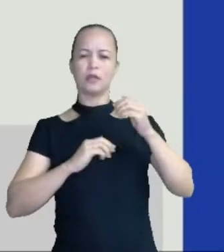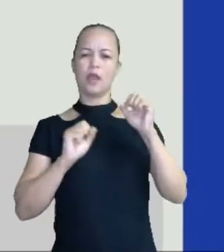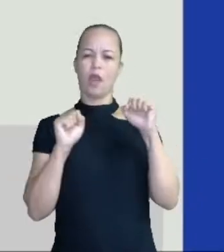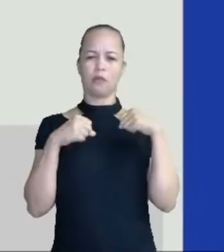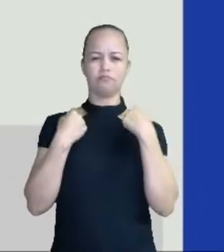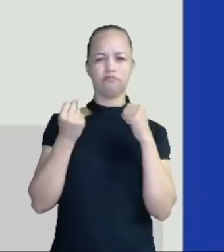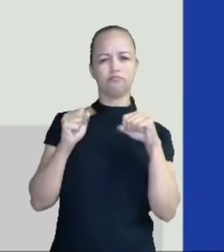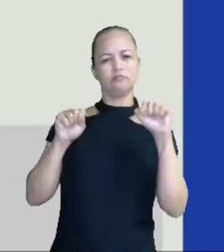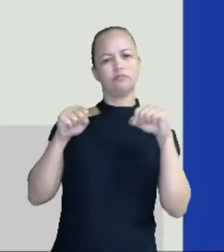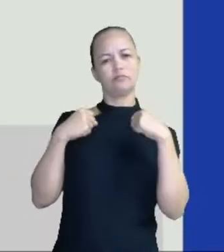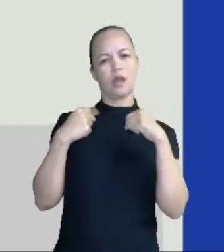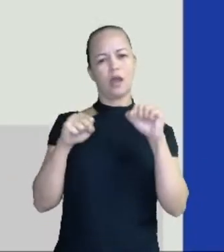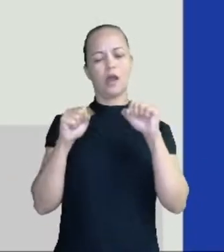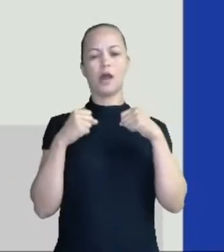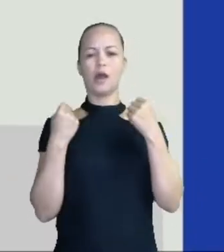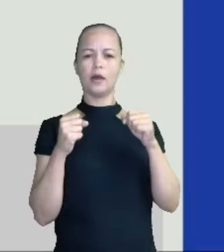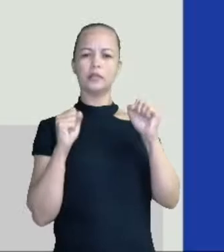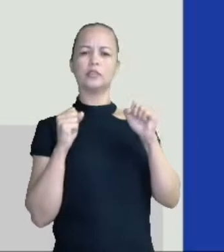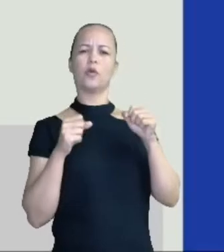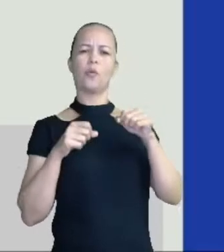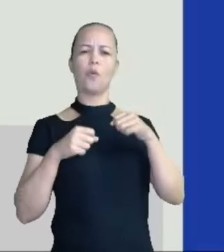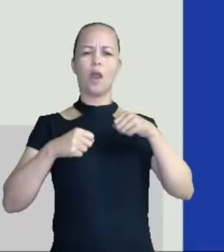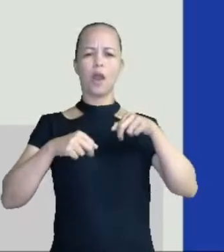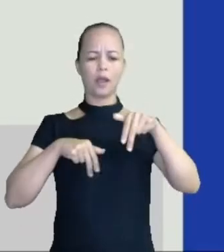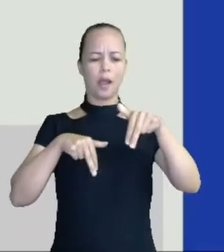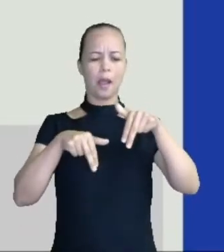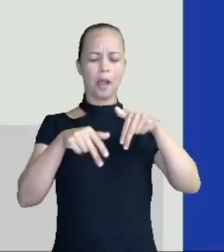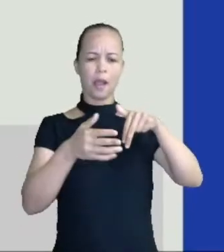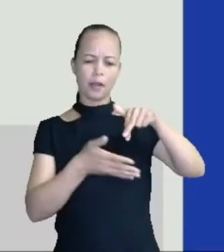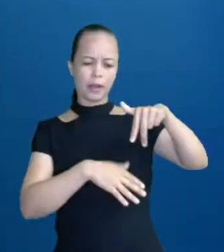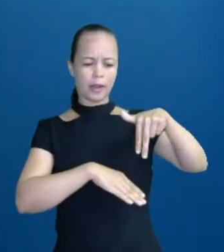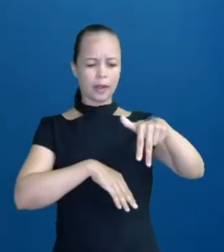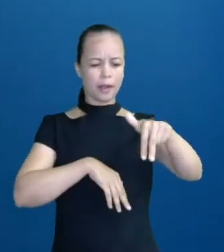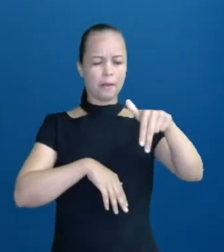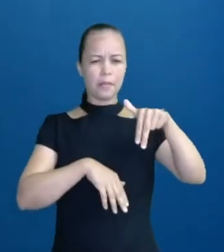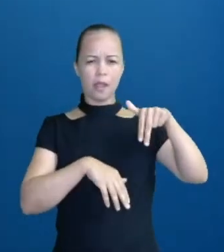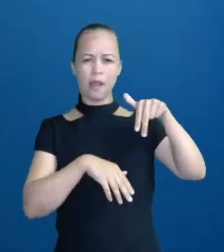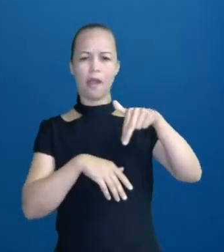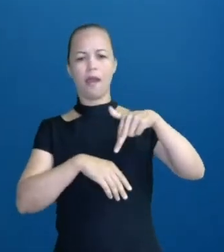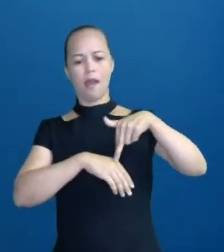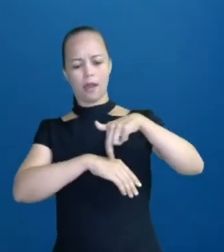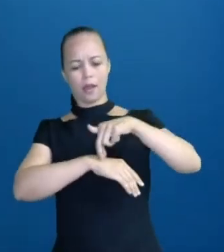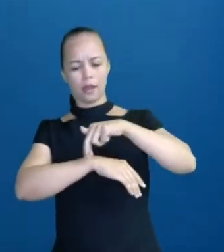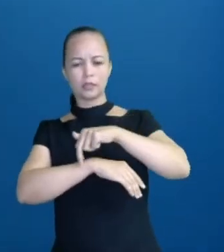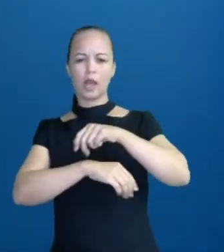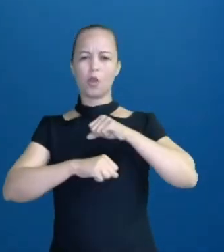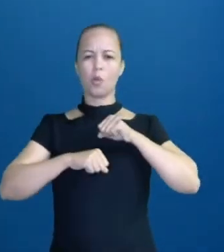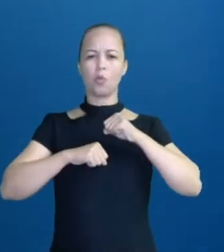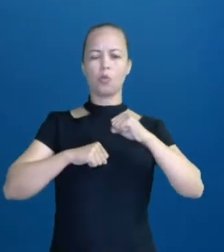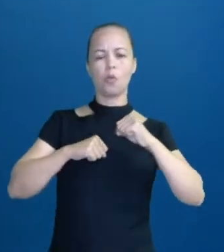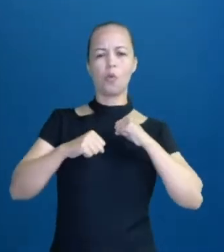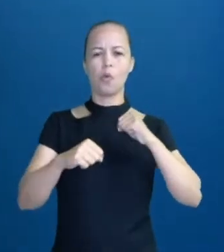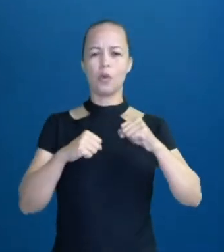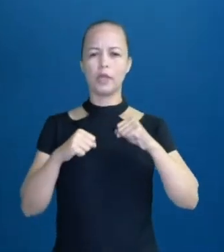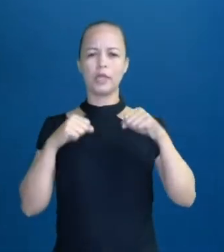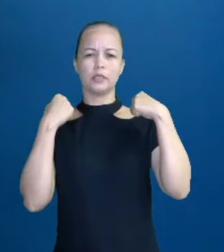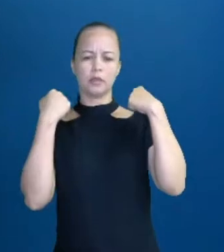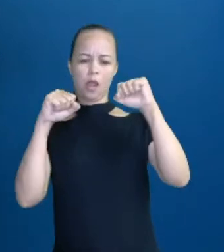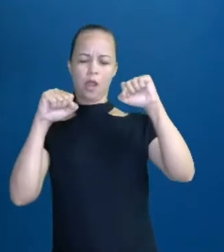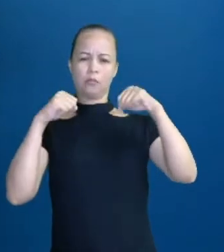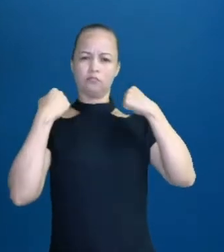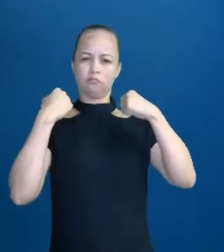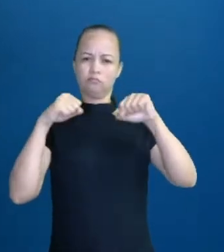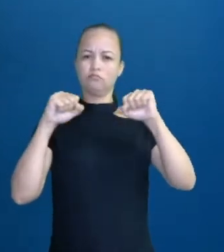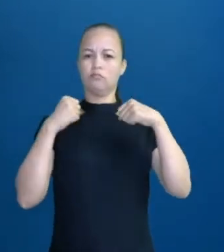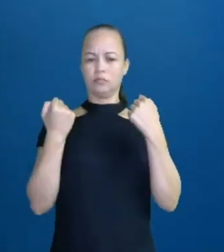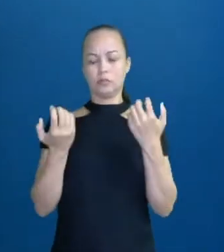uma caminhada, uma corrida, andar de bicicleta, ou então praticar alguma musculação, tá certo?